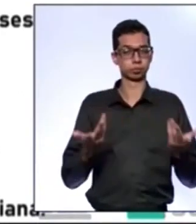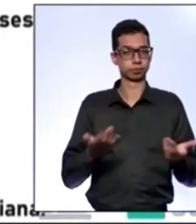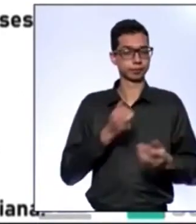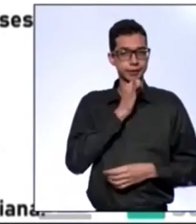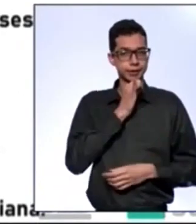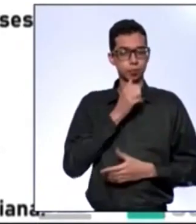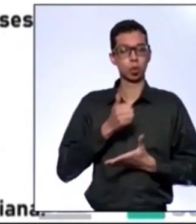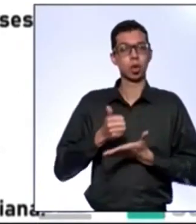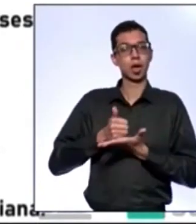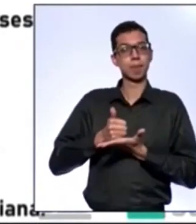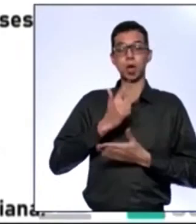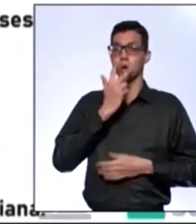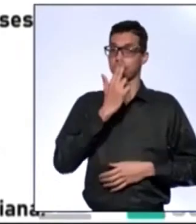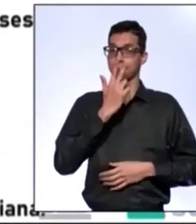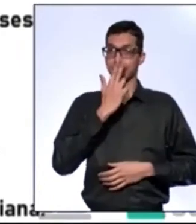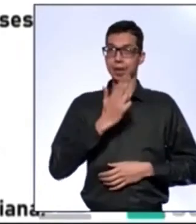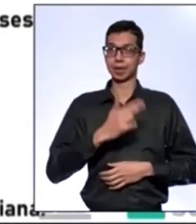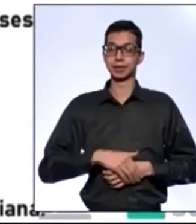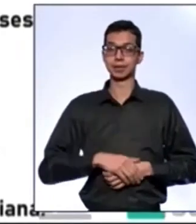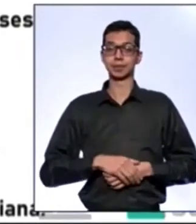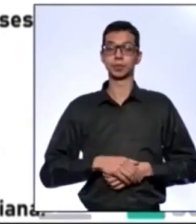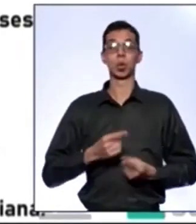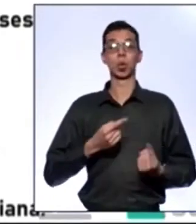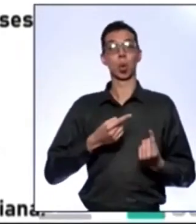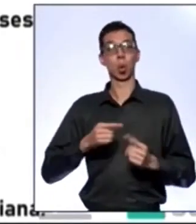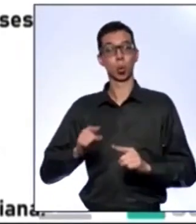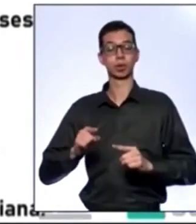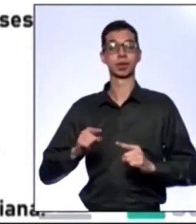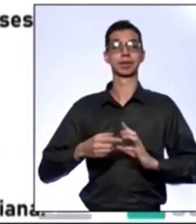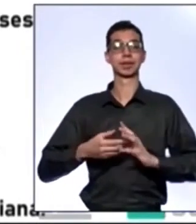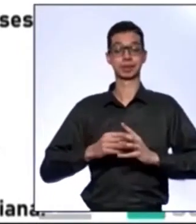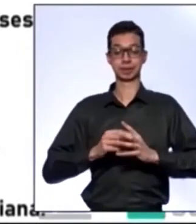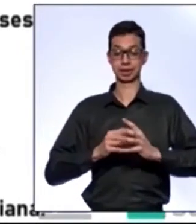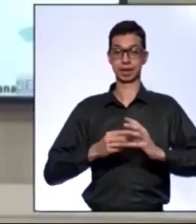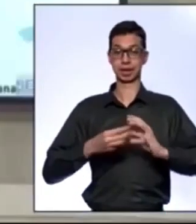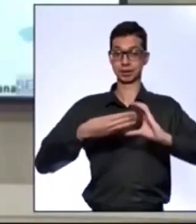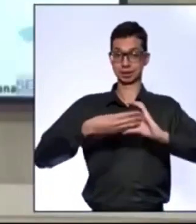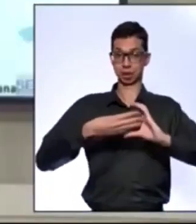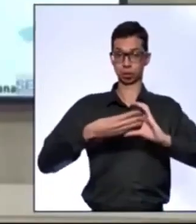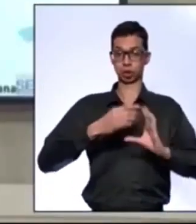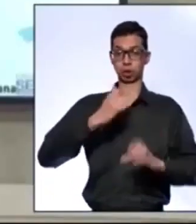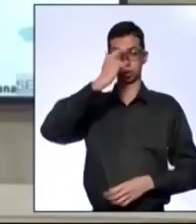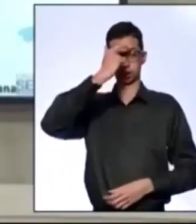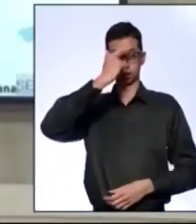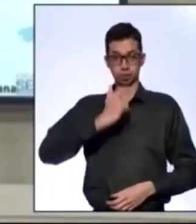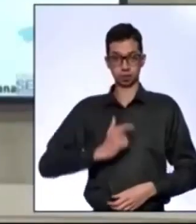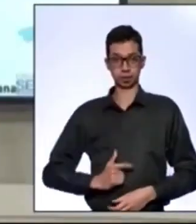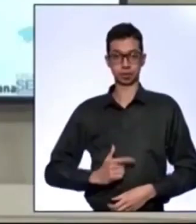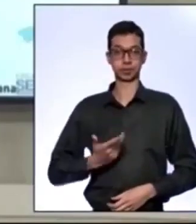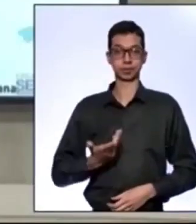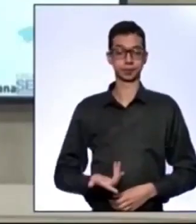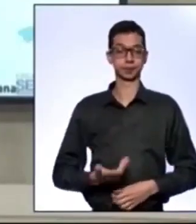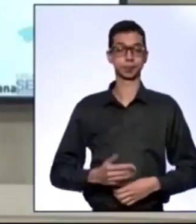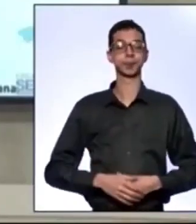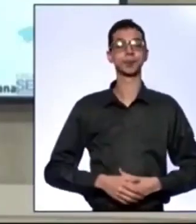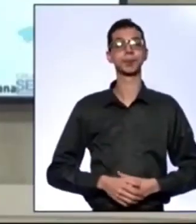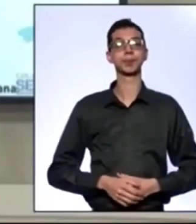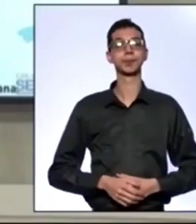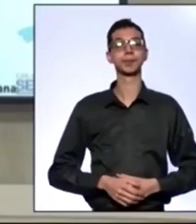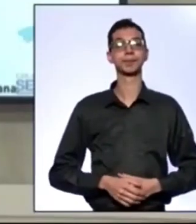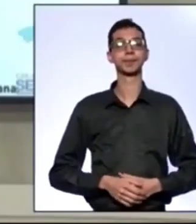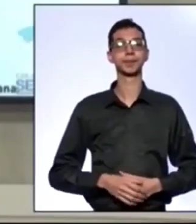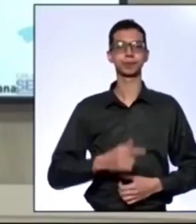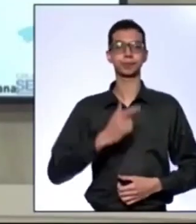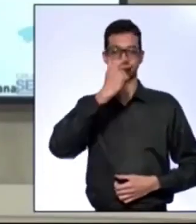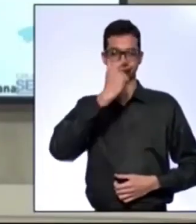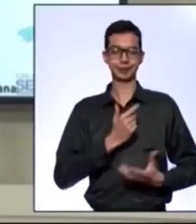agisse sobre a célula do homem que atua como hospedeiro para a bactéria.